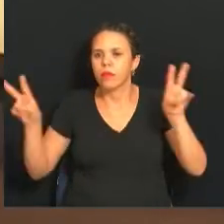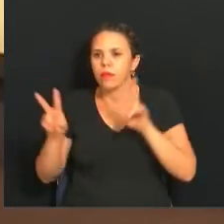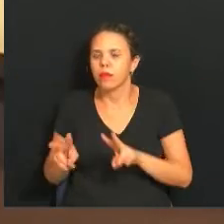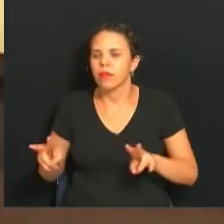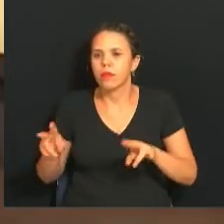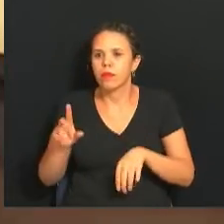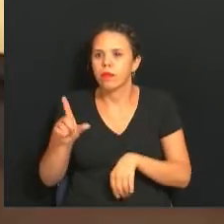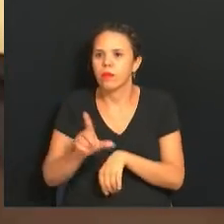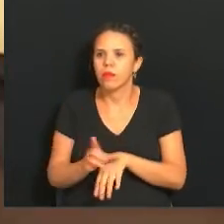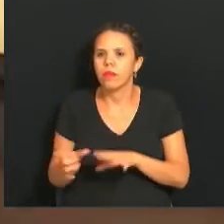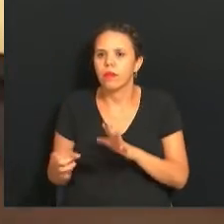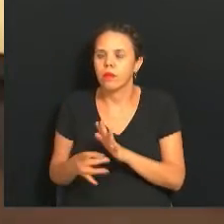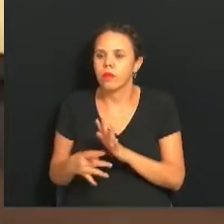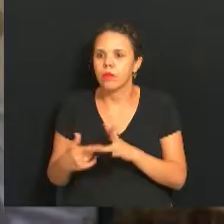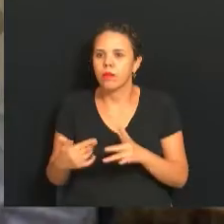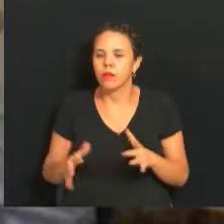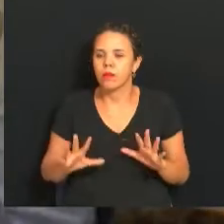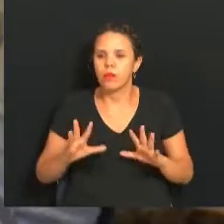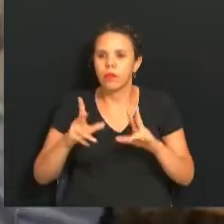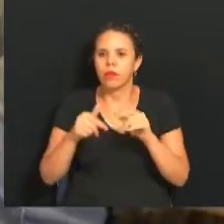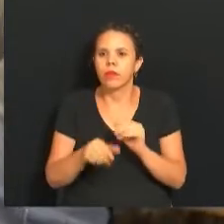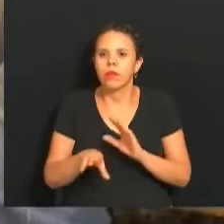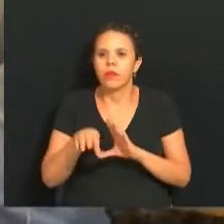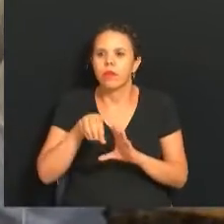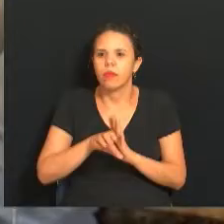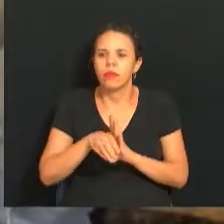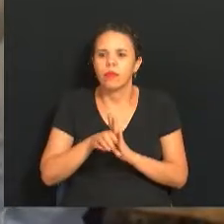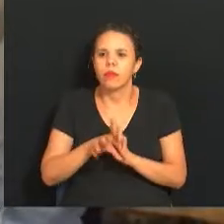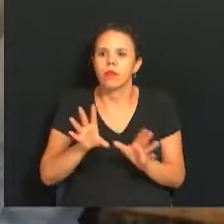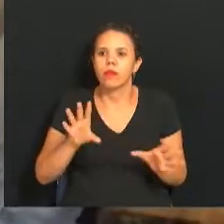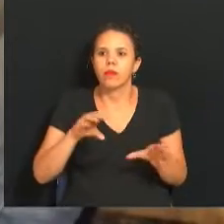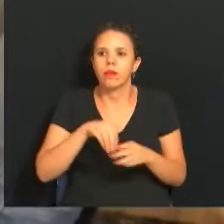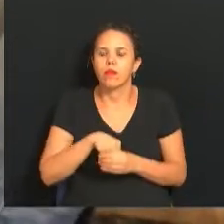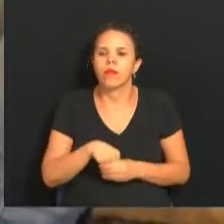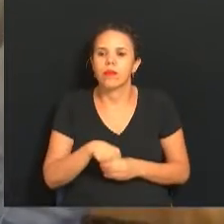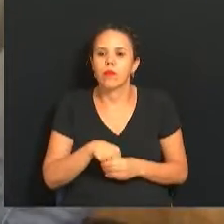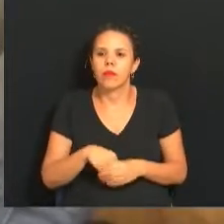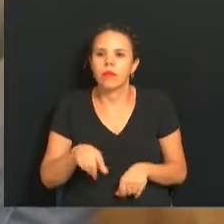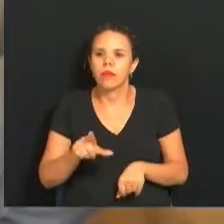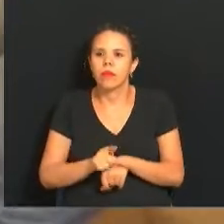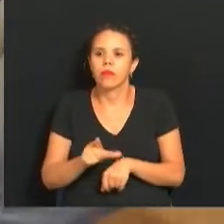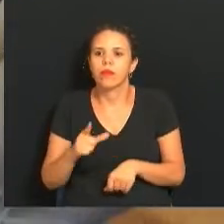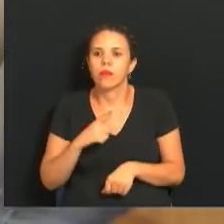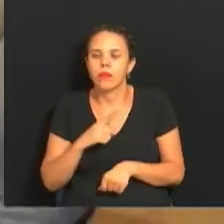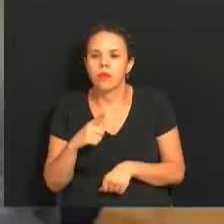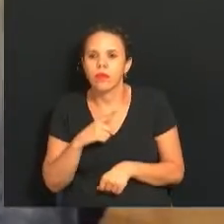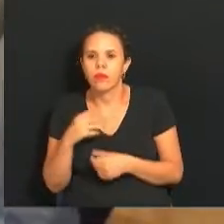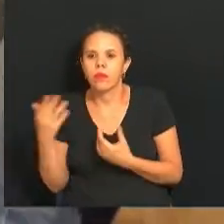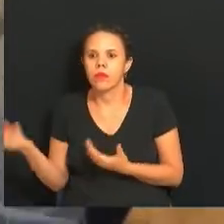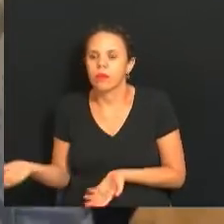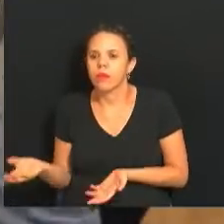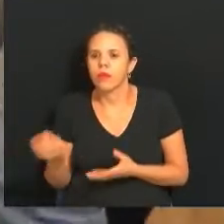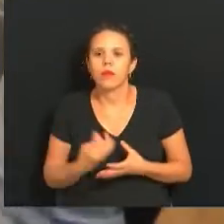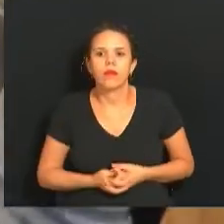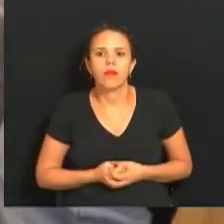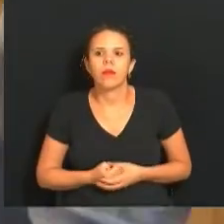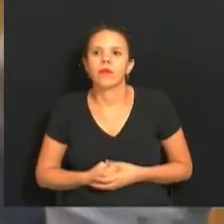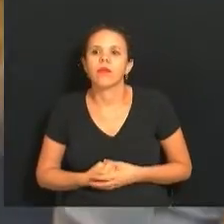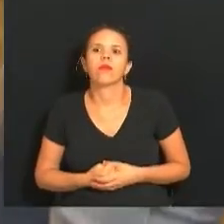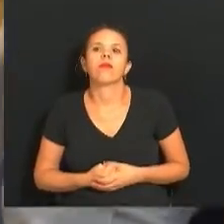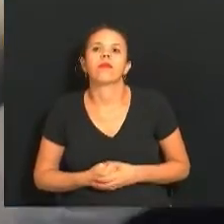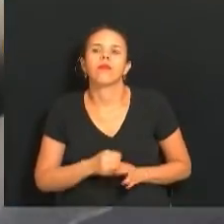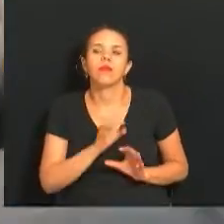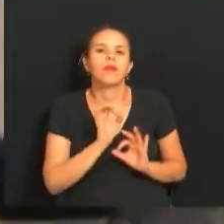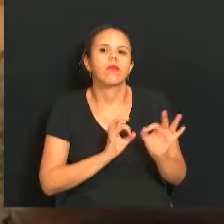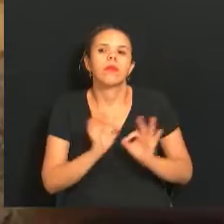vitrine, mas toda a concepção interna da loja. Também tem a concepção do vitrinista, que monta os elementos